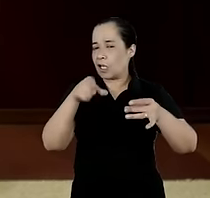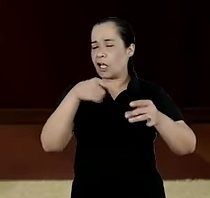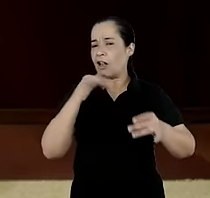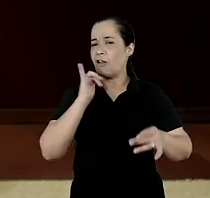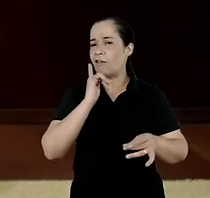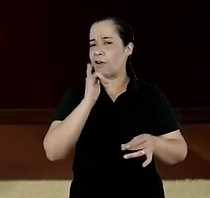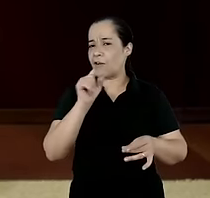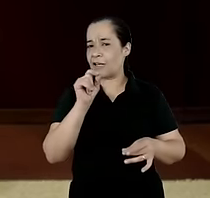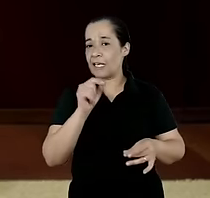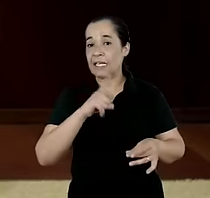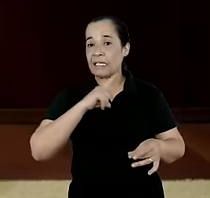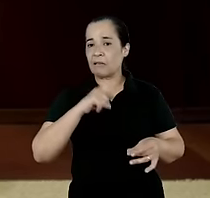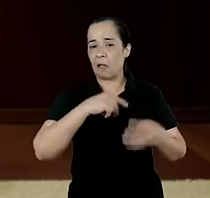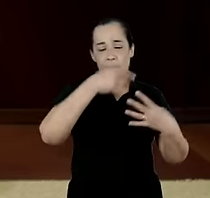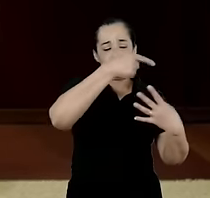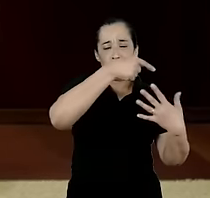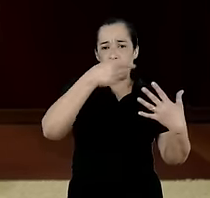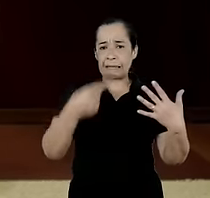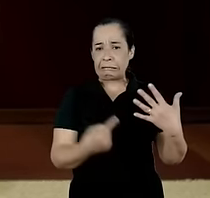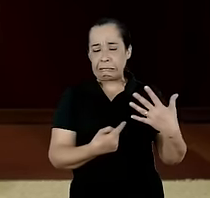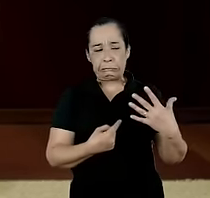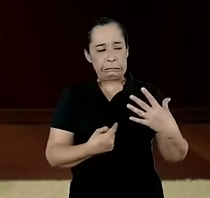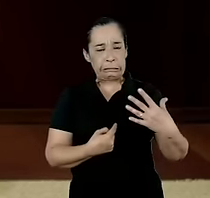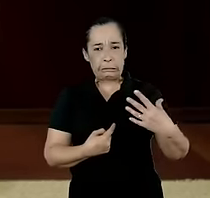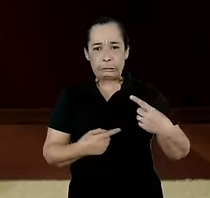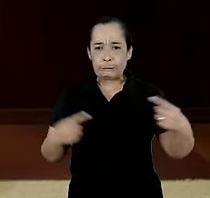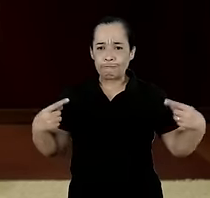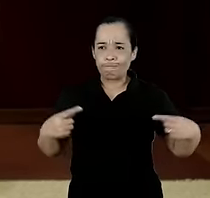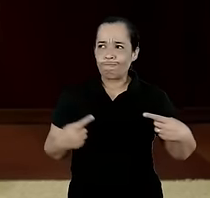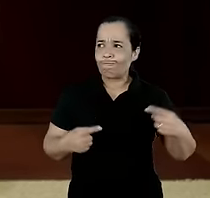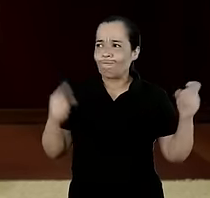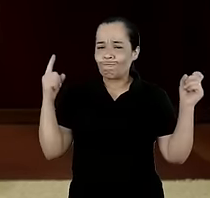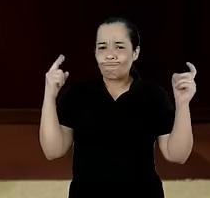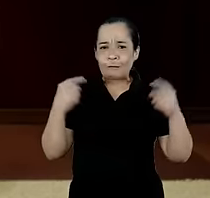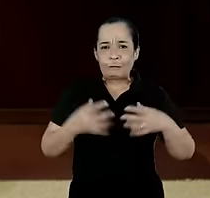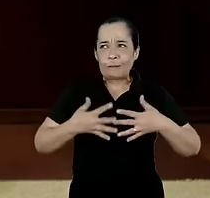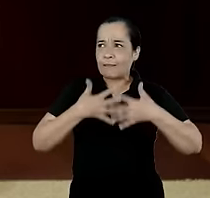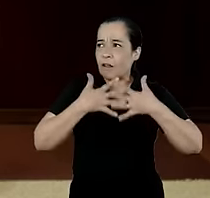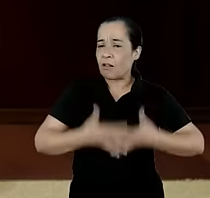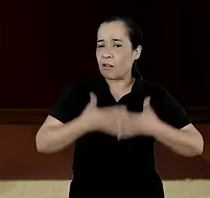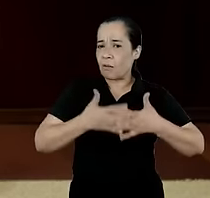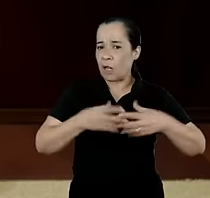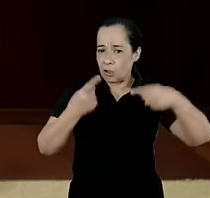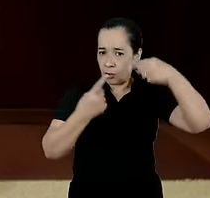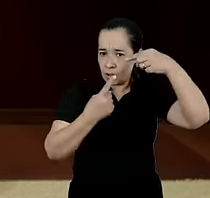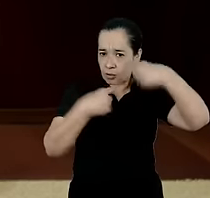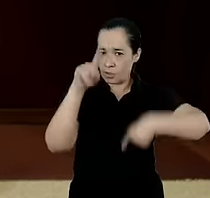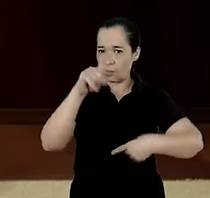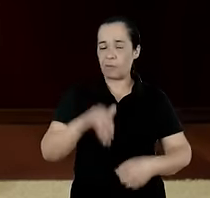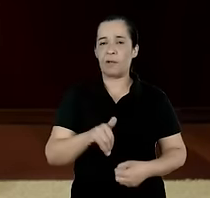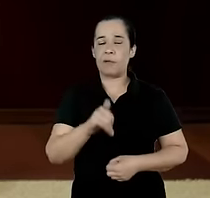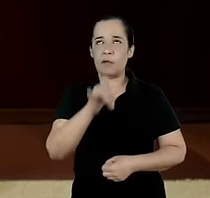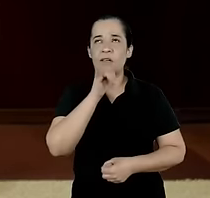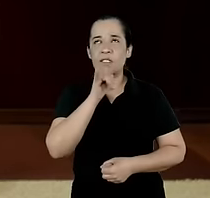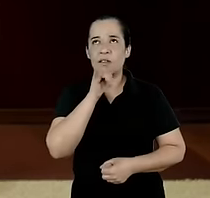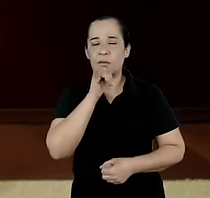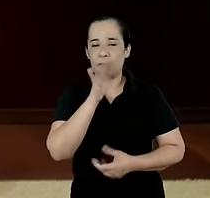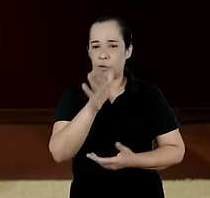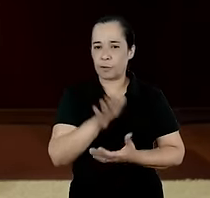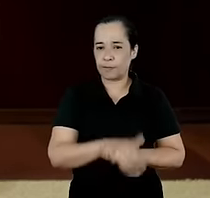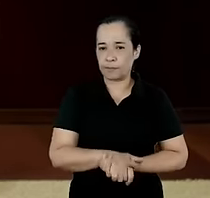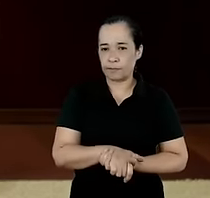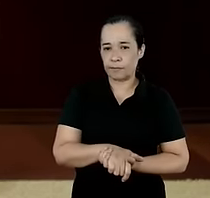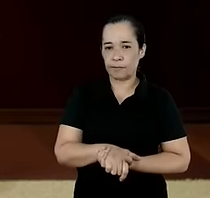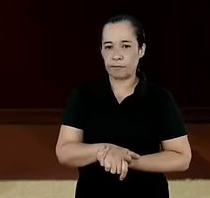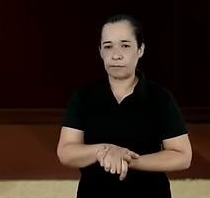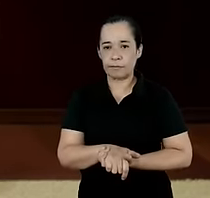aspectos que acabam dificultando essa evolução nesse sentido como por exemplo eh eh ali do lado de